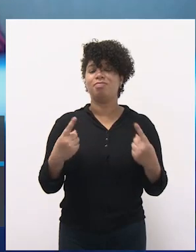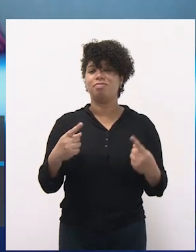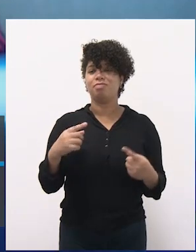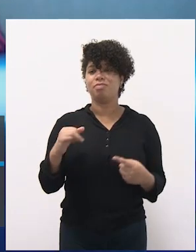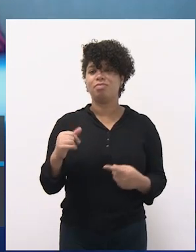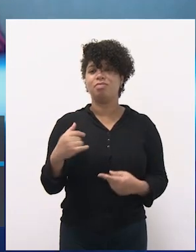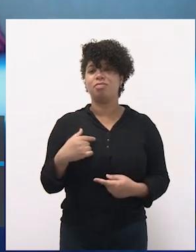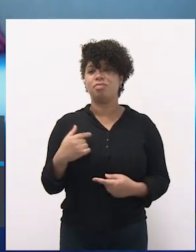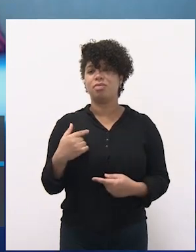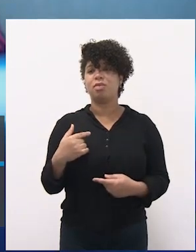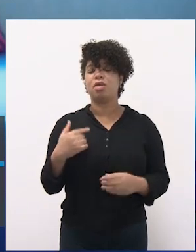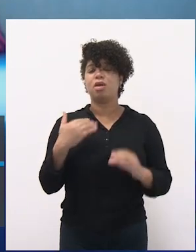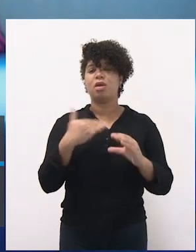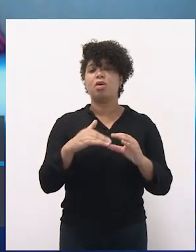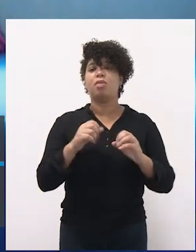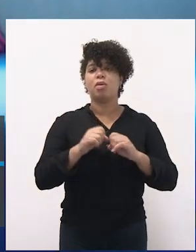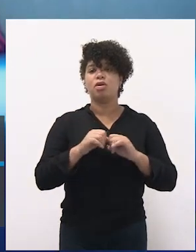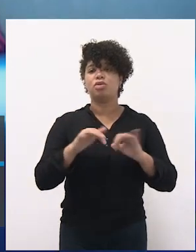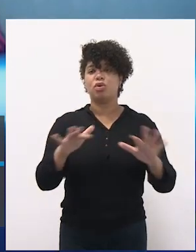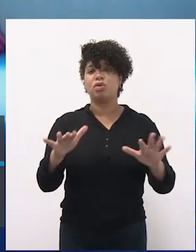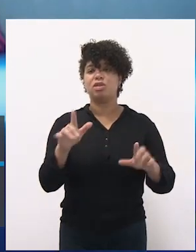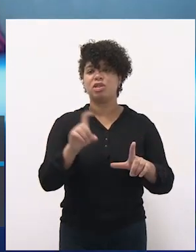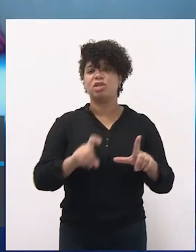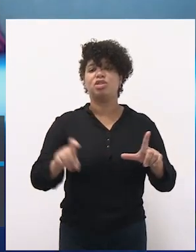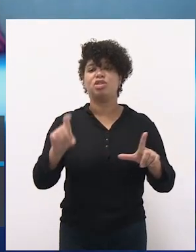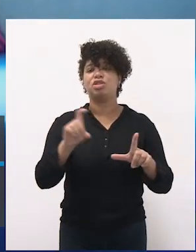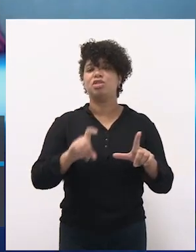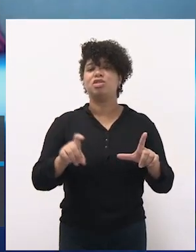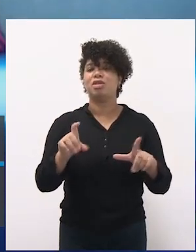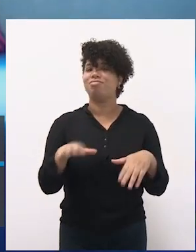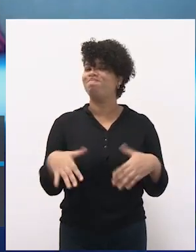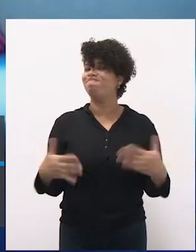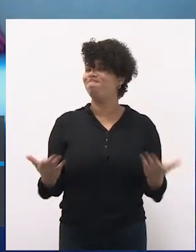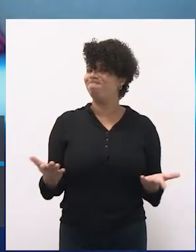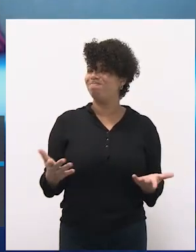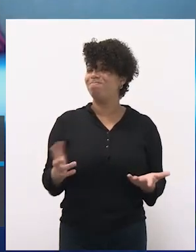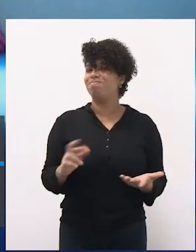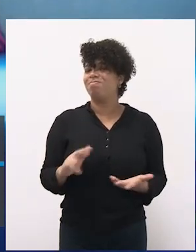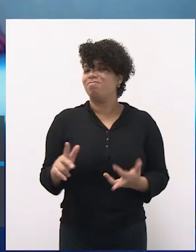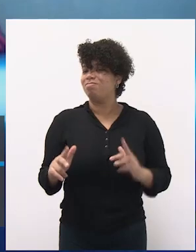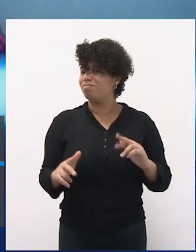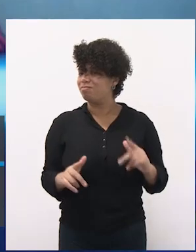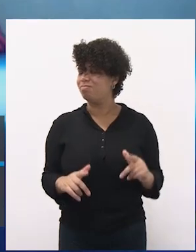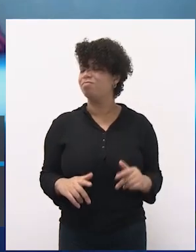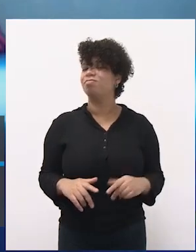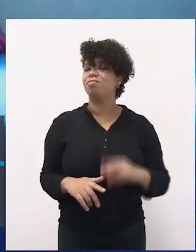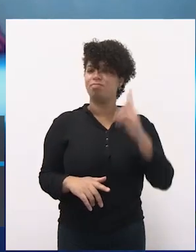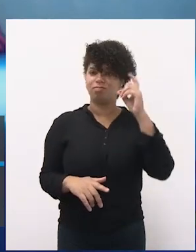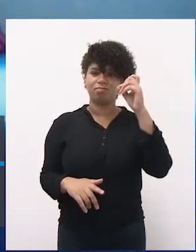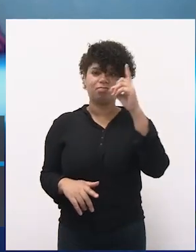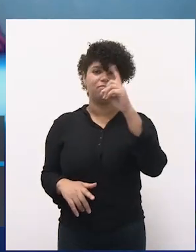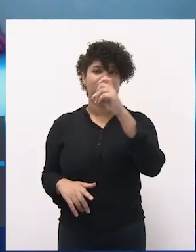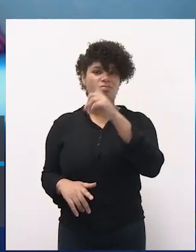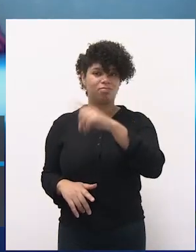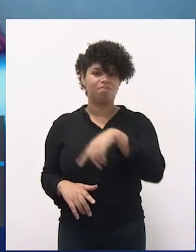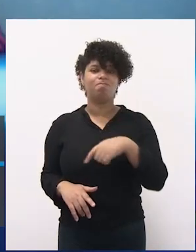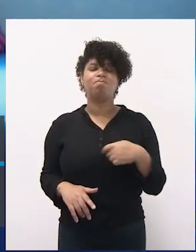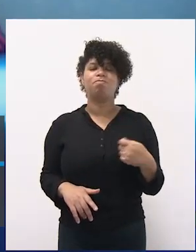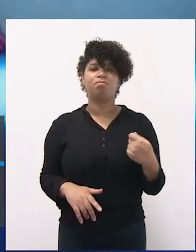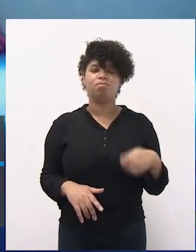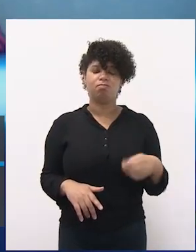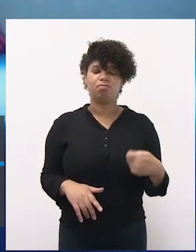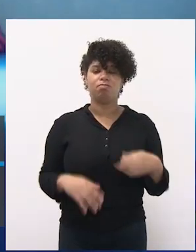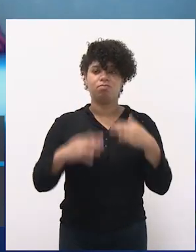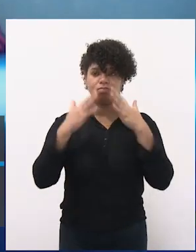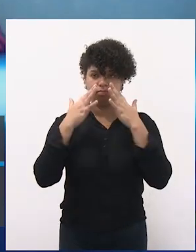que a gente está levando isso para o digital, a coisa fica muito mais sensível e mais cinzenta também. Então, a gente